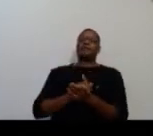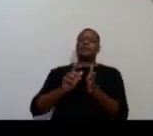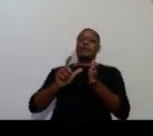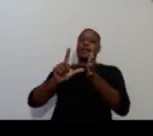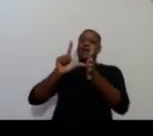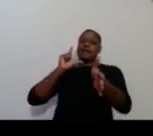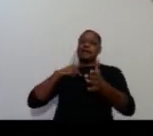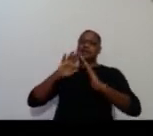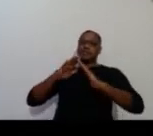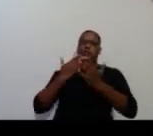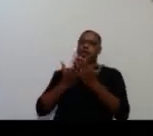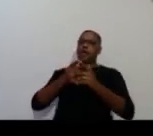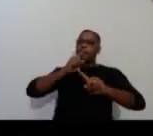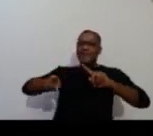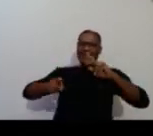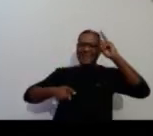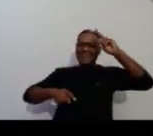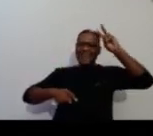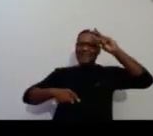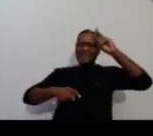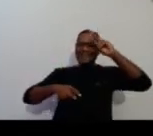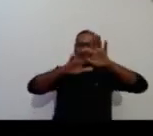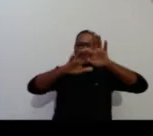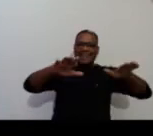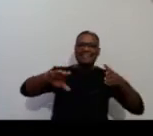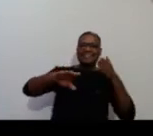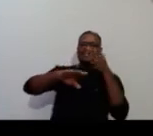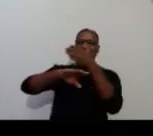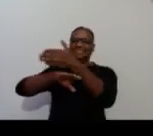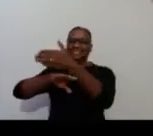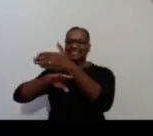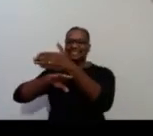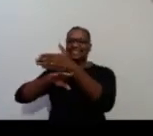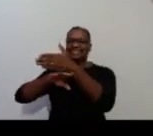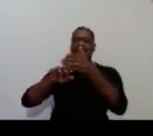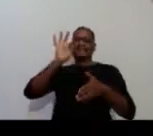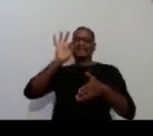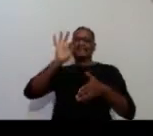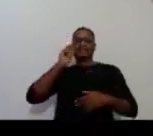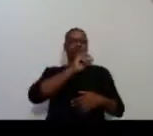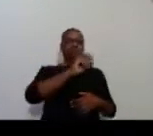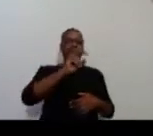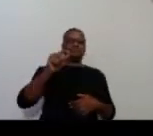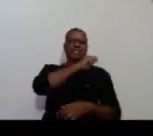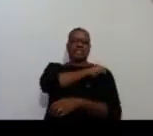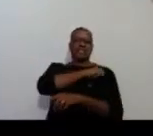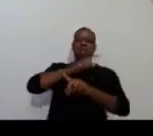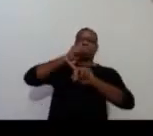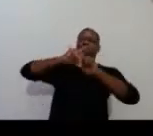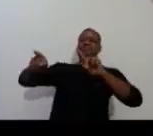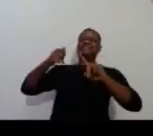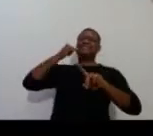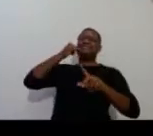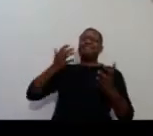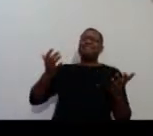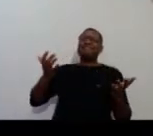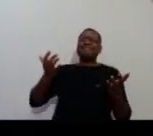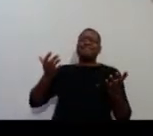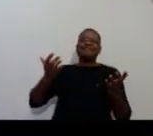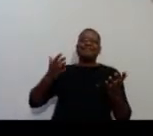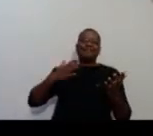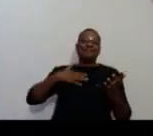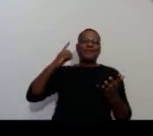lá aquele negócio proibido usar o celular. Eu, meu Deus do céu, que absurdo. Depois, a primeira coisa que eu dizia, tirem os celulares da bolsa. Vamos trabalhar com o